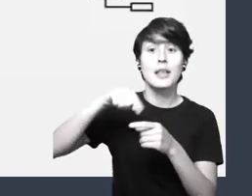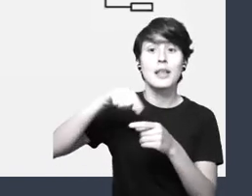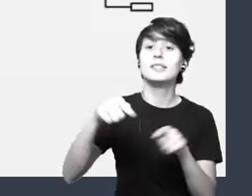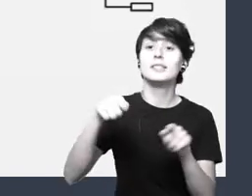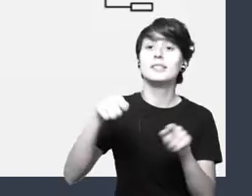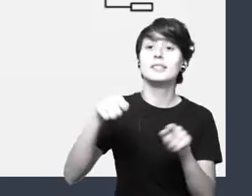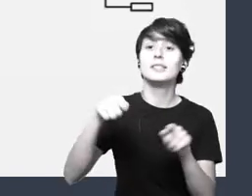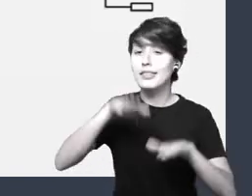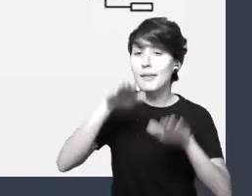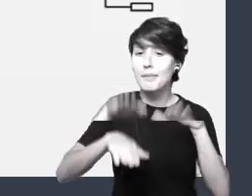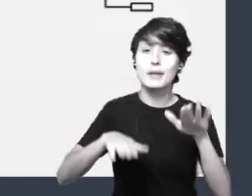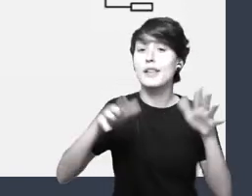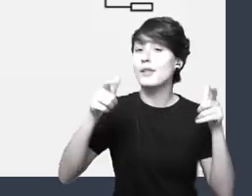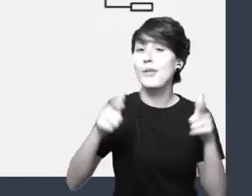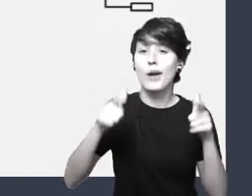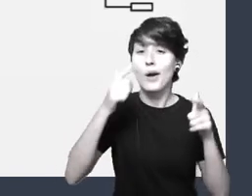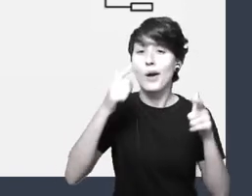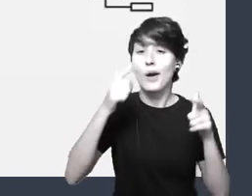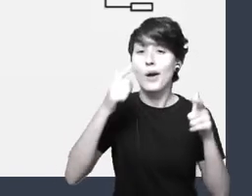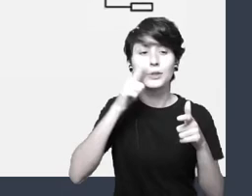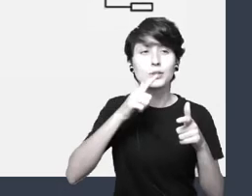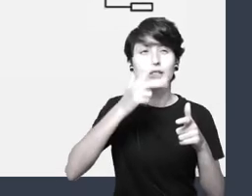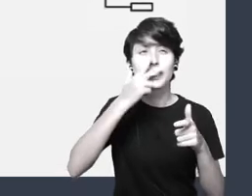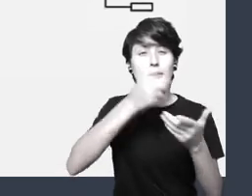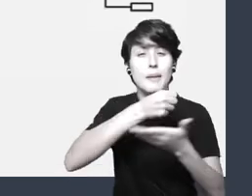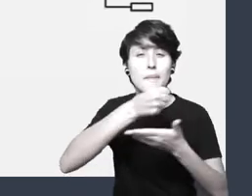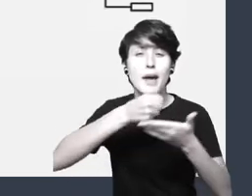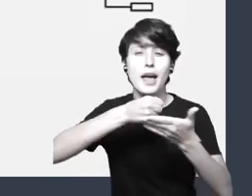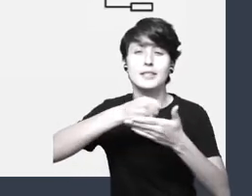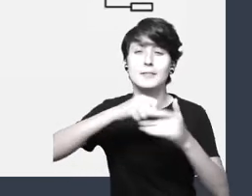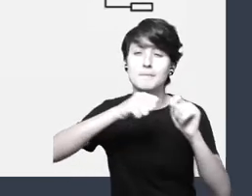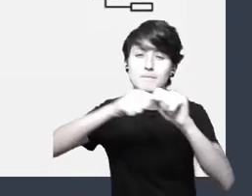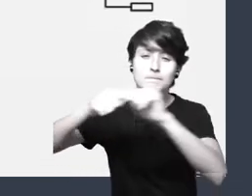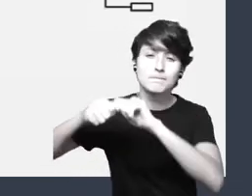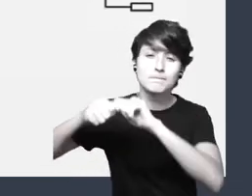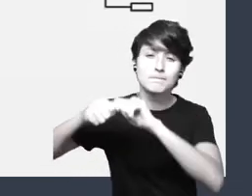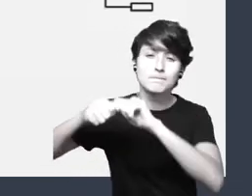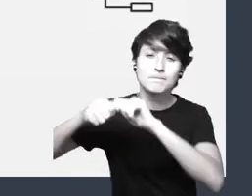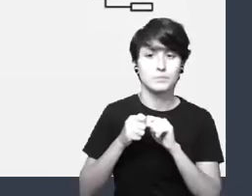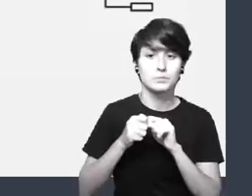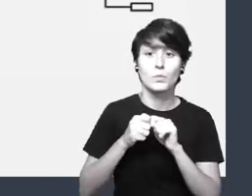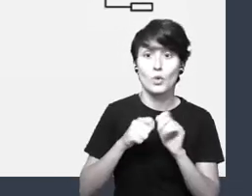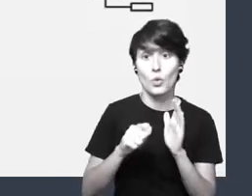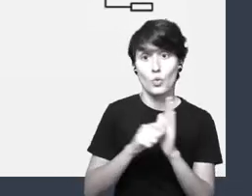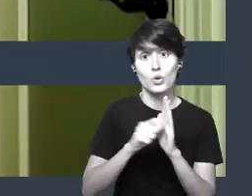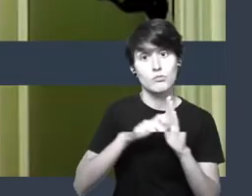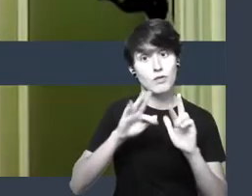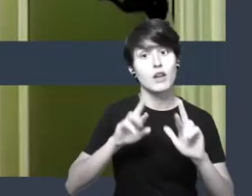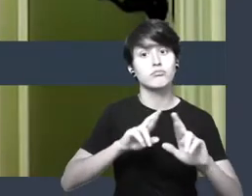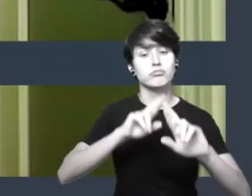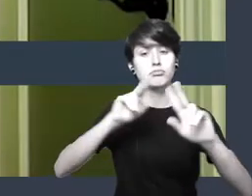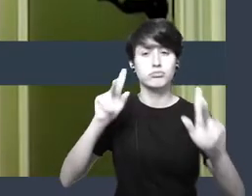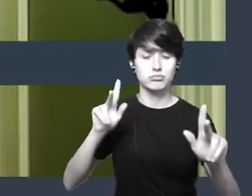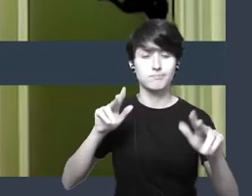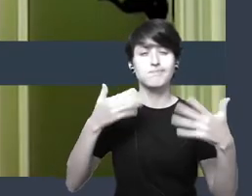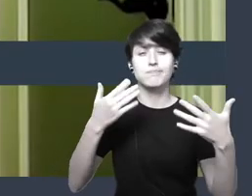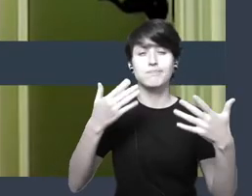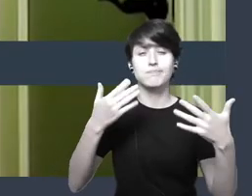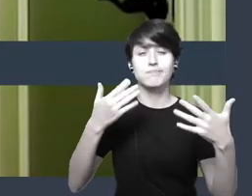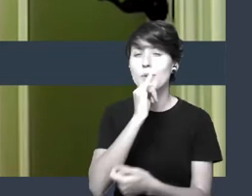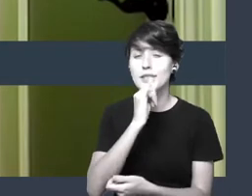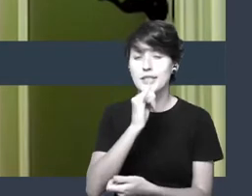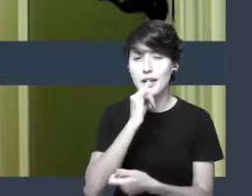você for checar por bias, os algoritmos vão ser diferentes. Então, eu vou dar um exemplo para ficar um